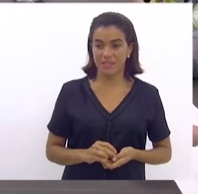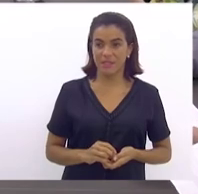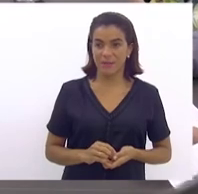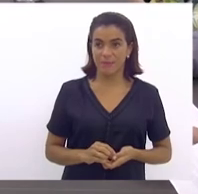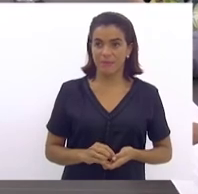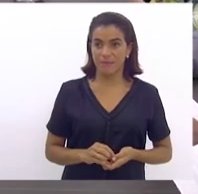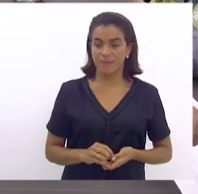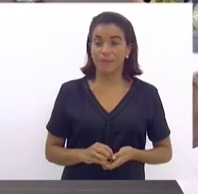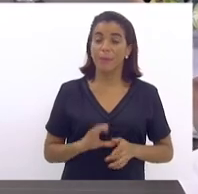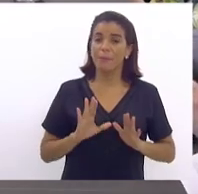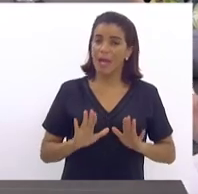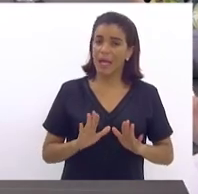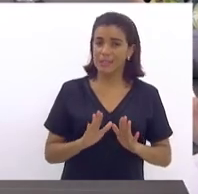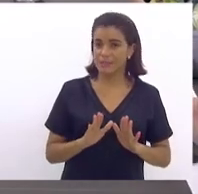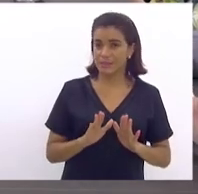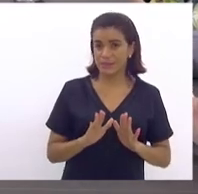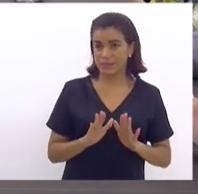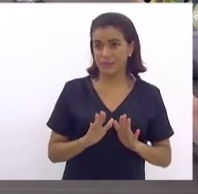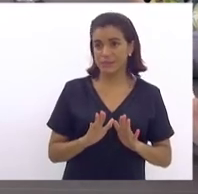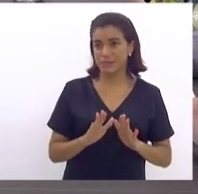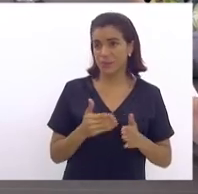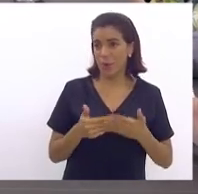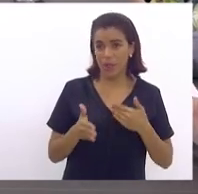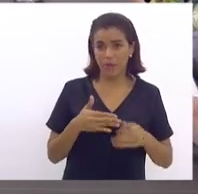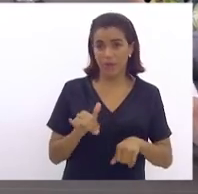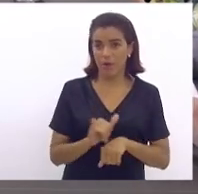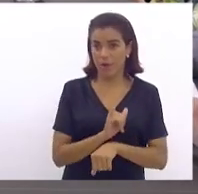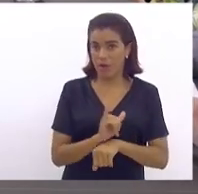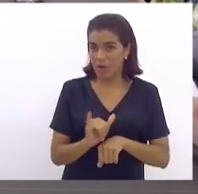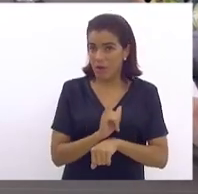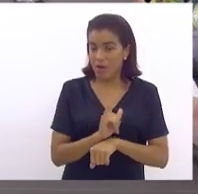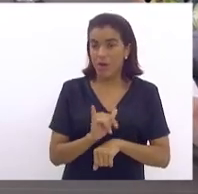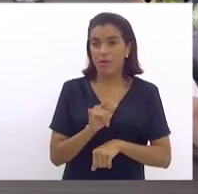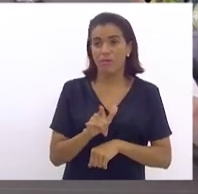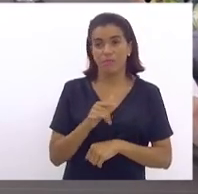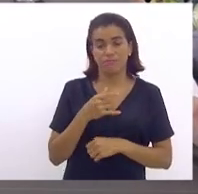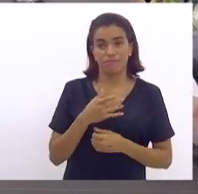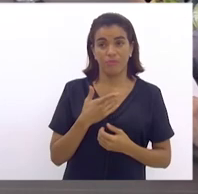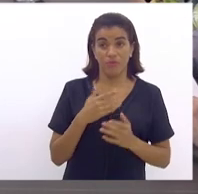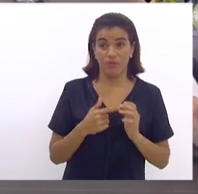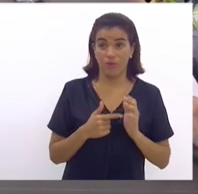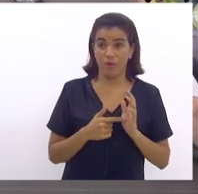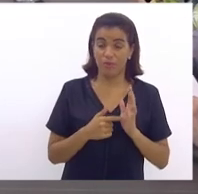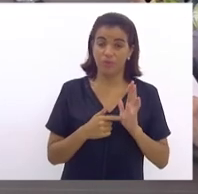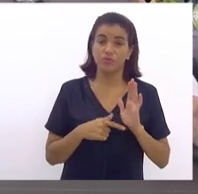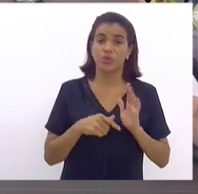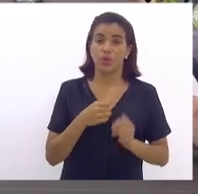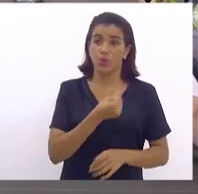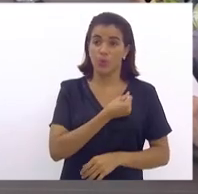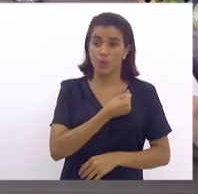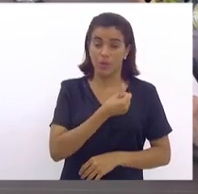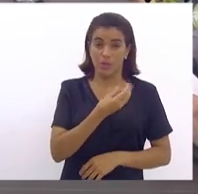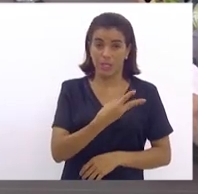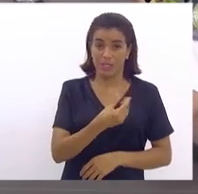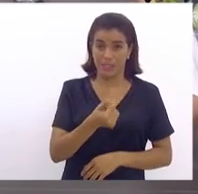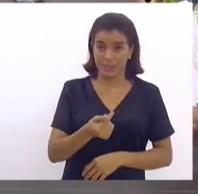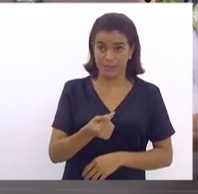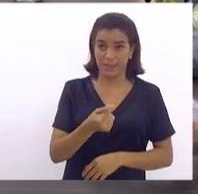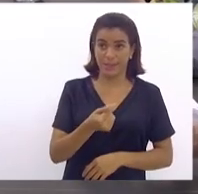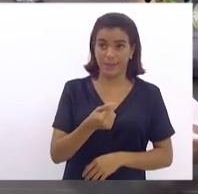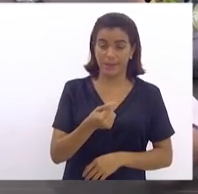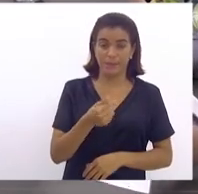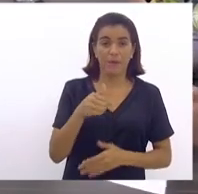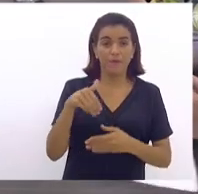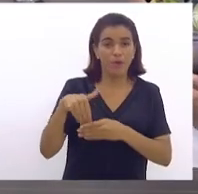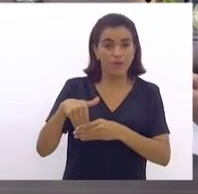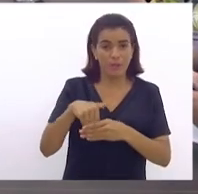que sim, mas de toda forma... Votamos. De toda forma, para não ficar dúvida, chamar os trabalhos à ordem 37 para ratificar a votação. Senhores